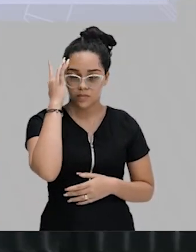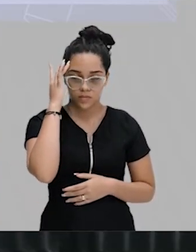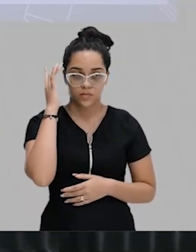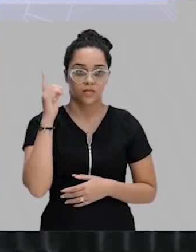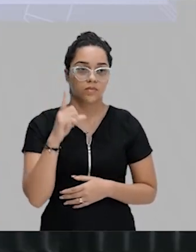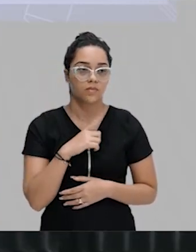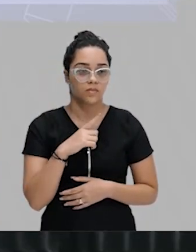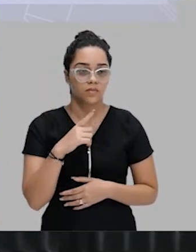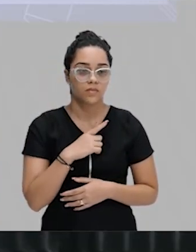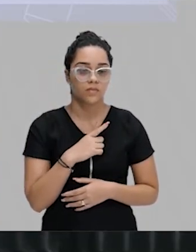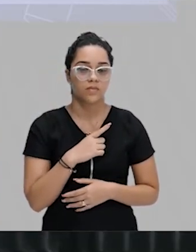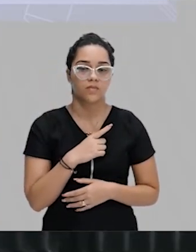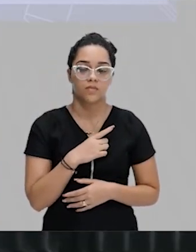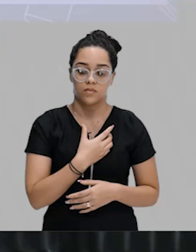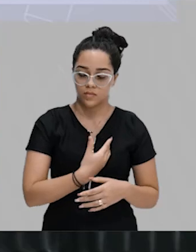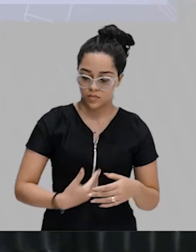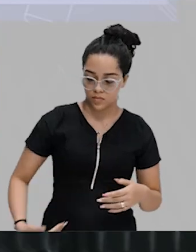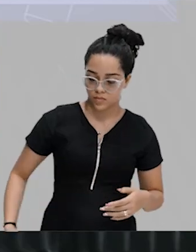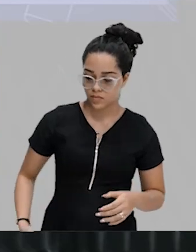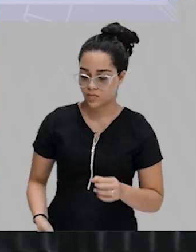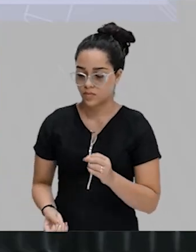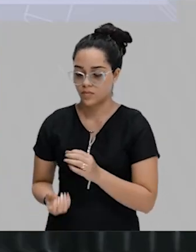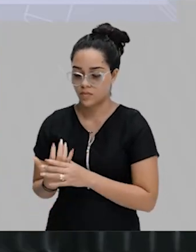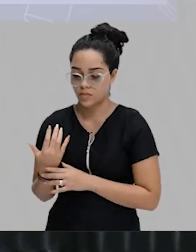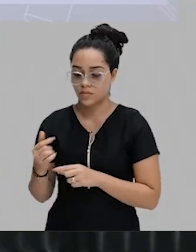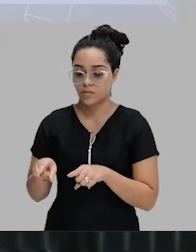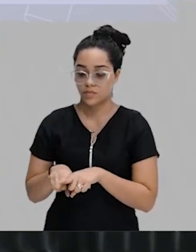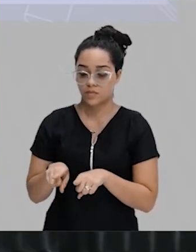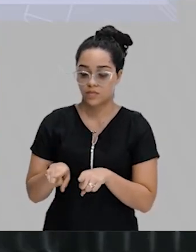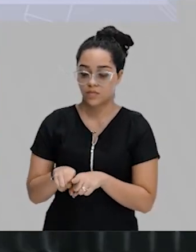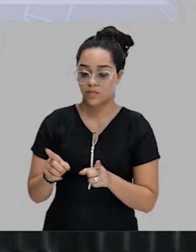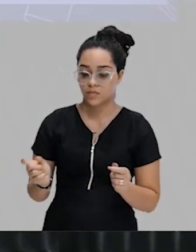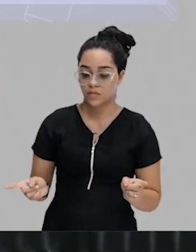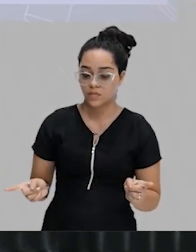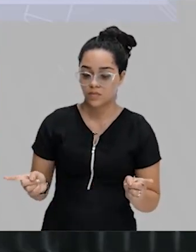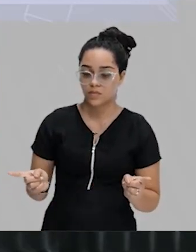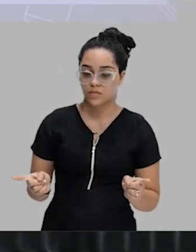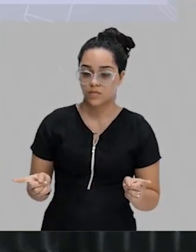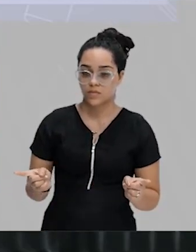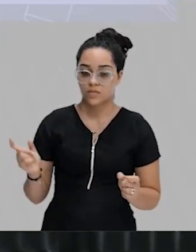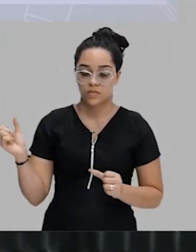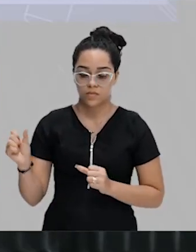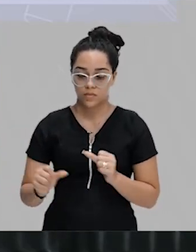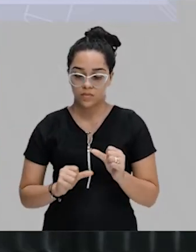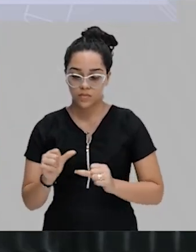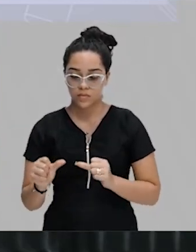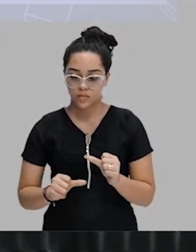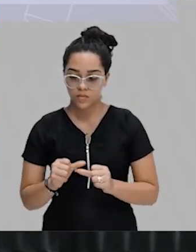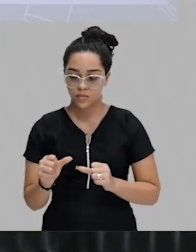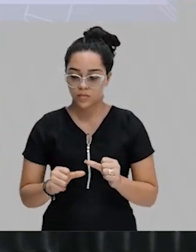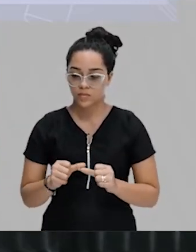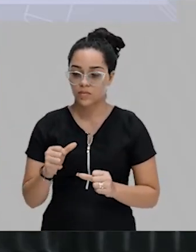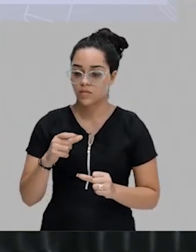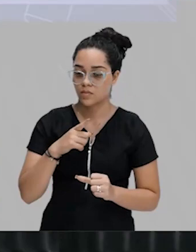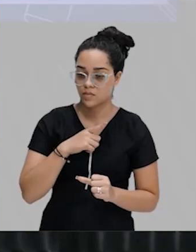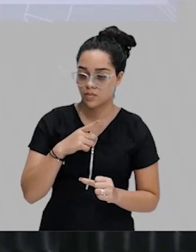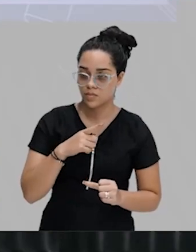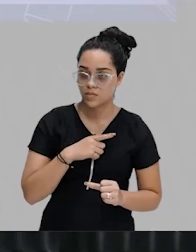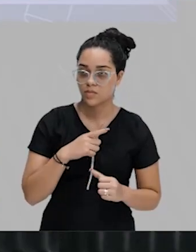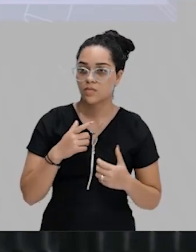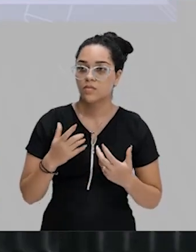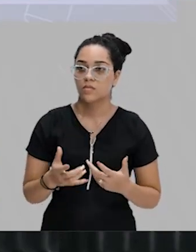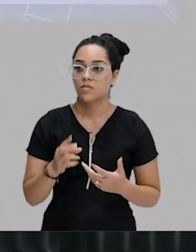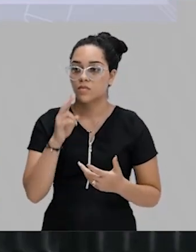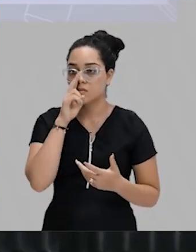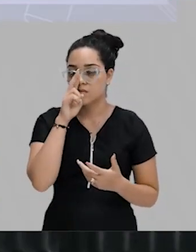de um Estado que estaria surgindo, como troca, esse monarca, como soberano que vai ser,